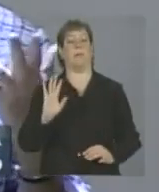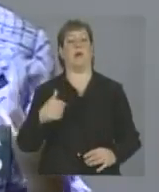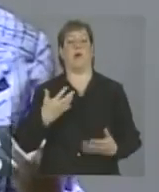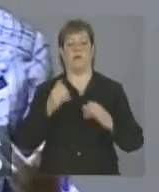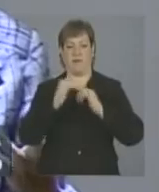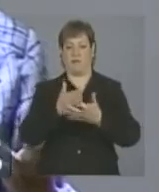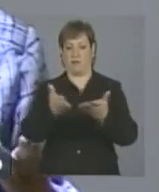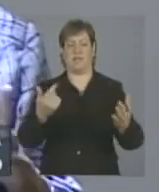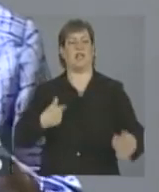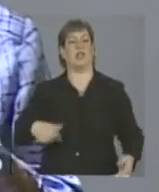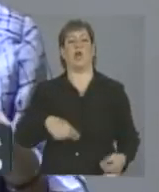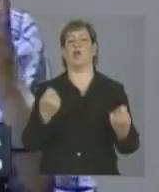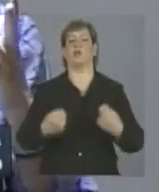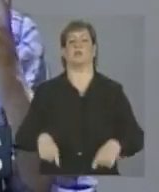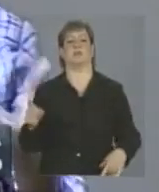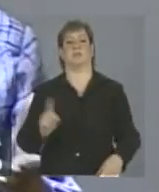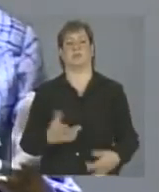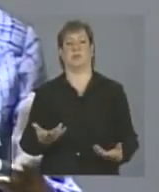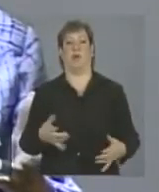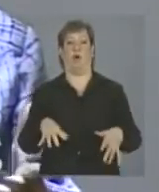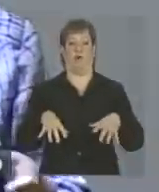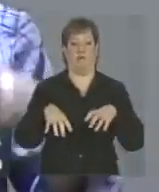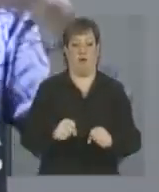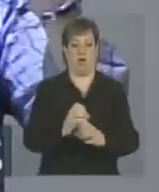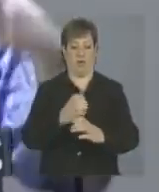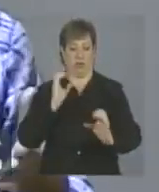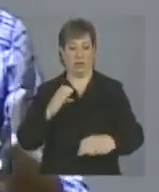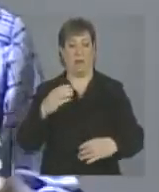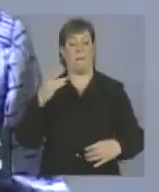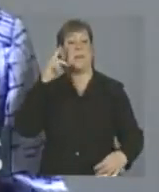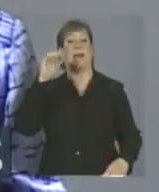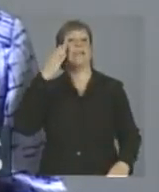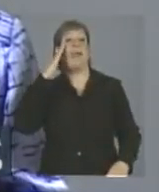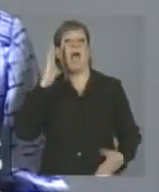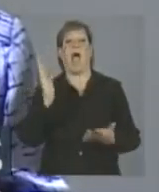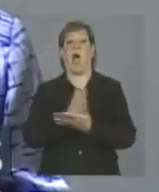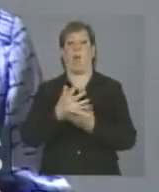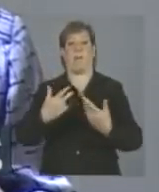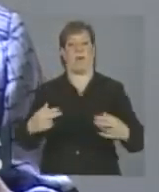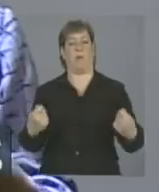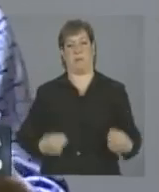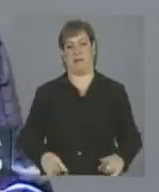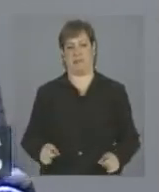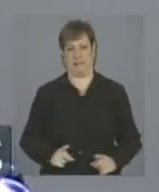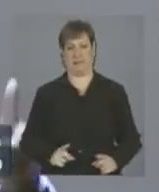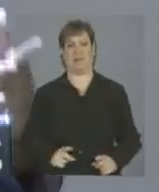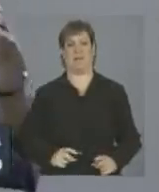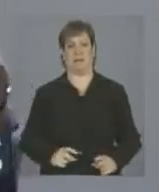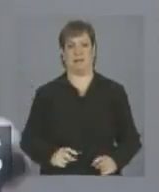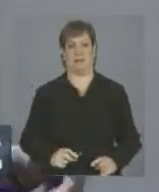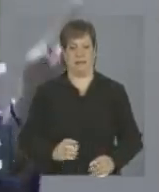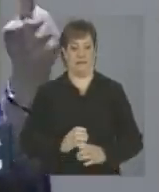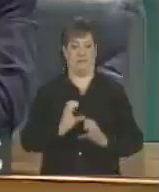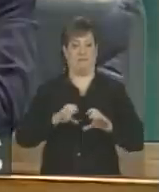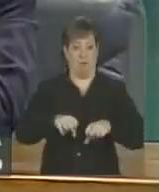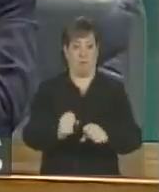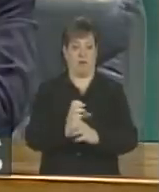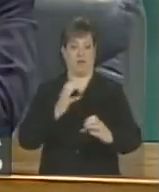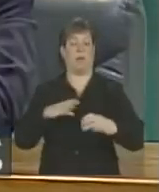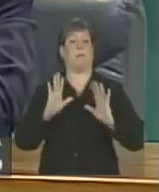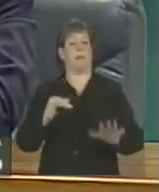gente não precisa de ser formado em engenheiro para entender de algumas coisas. Mas que é importante